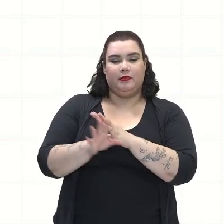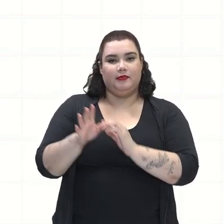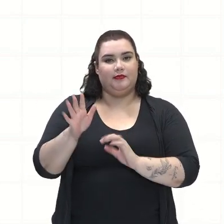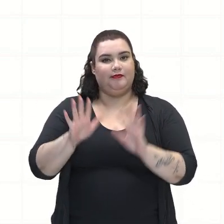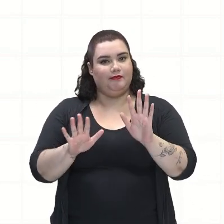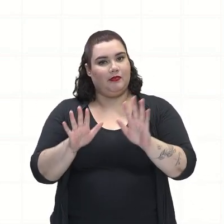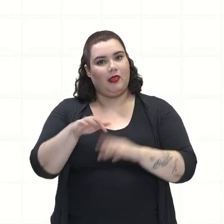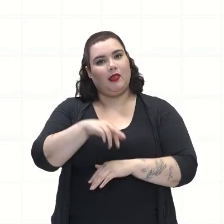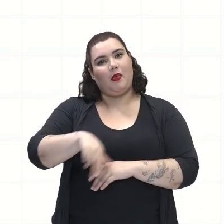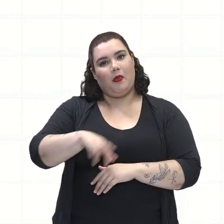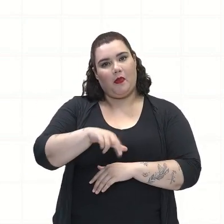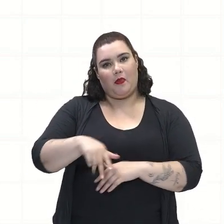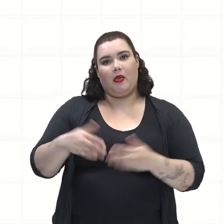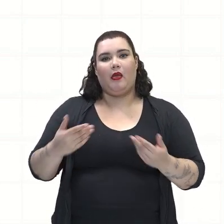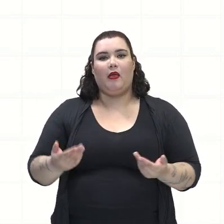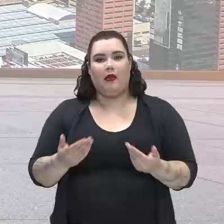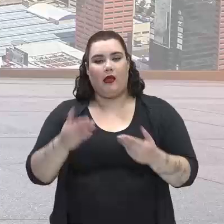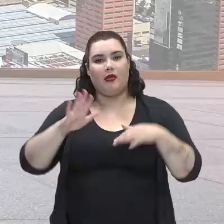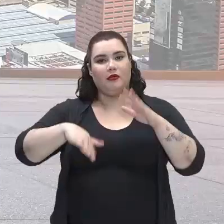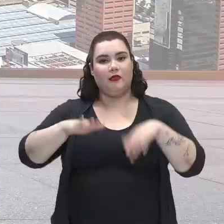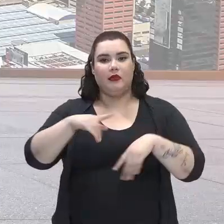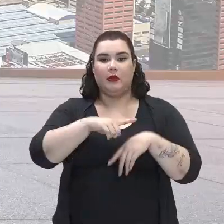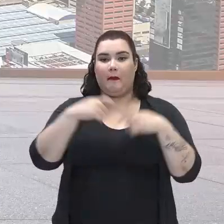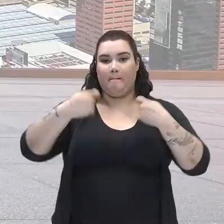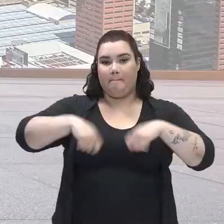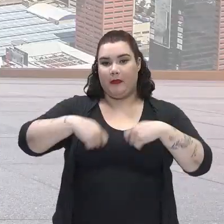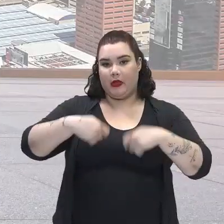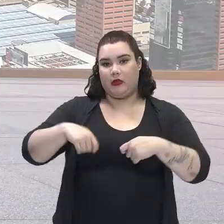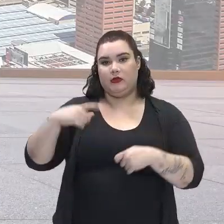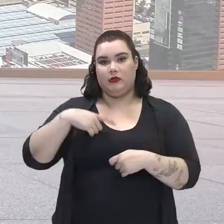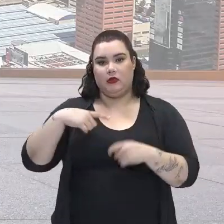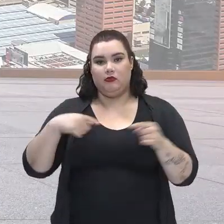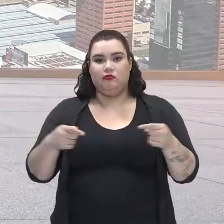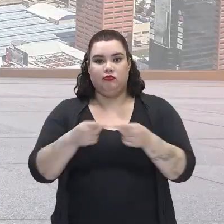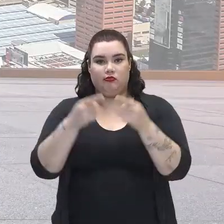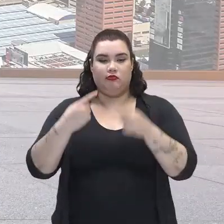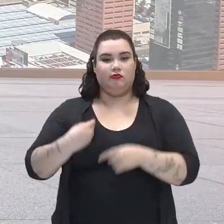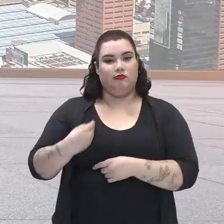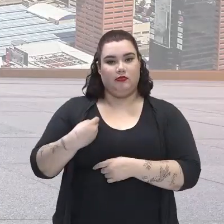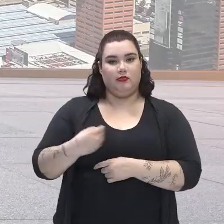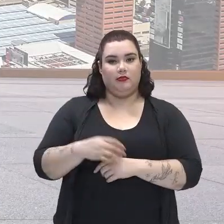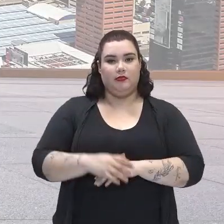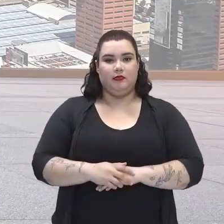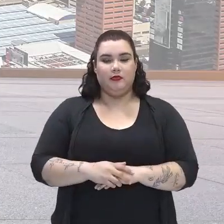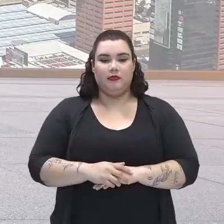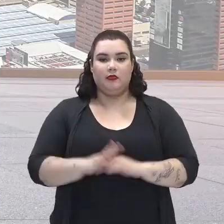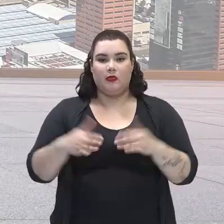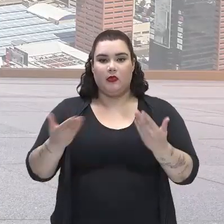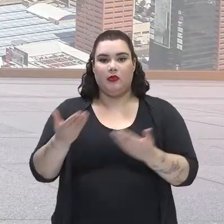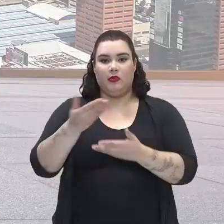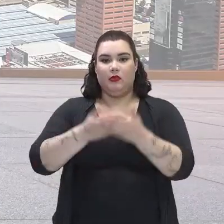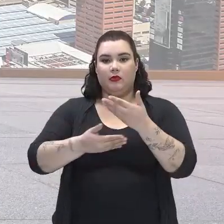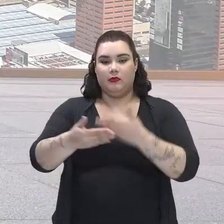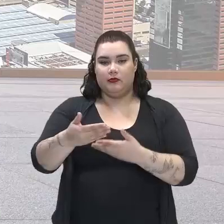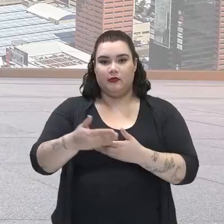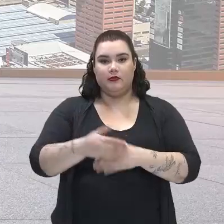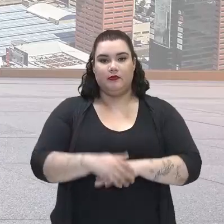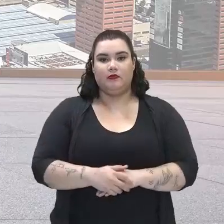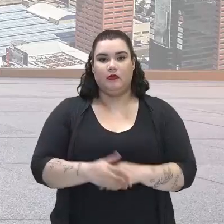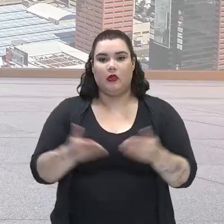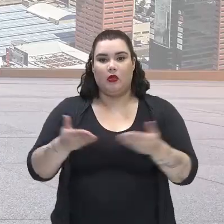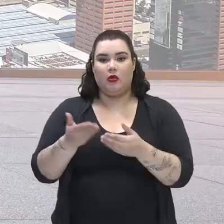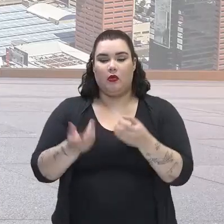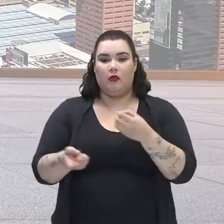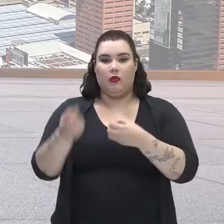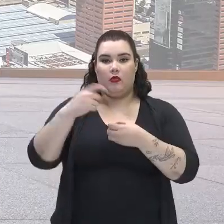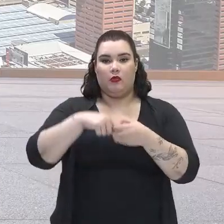é necessariamente uma questão de caráter, né? Claro que criminalidade tem a ver com caráter, sim. Bom, pessoal, vamos continuar agora. A gente vai voltar